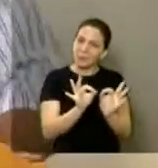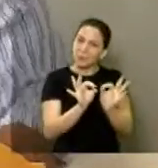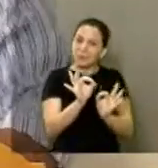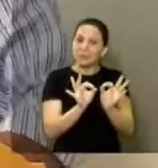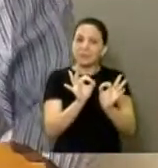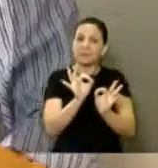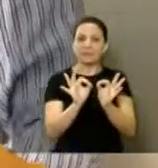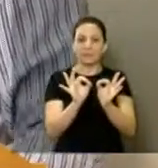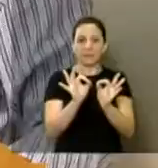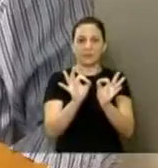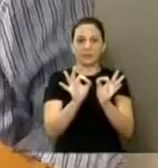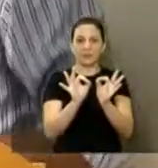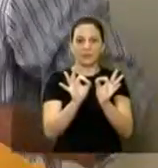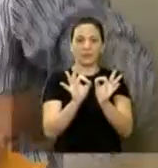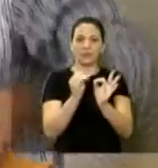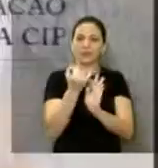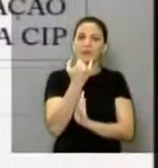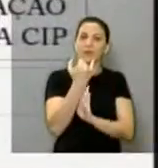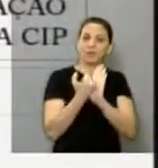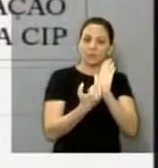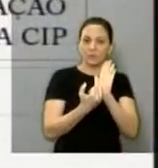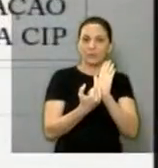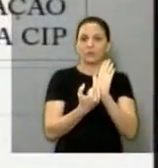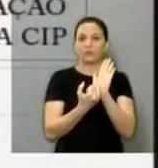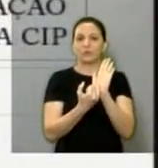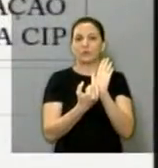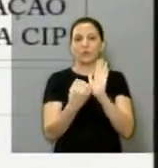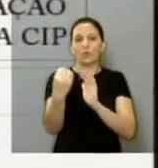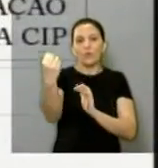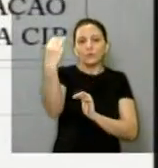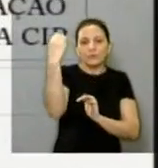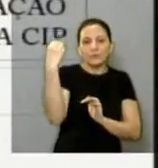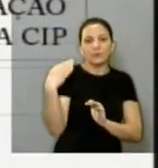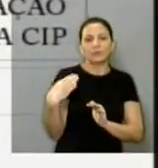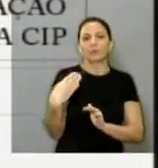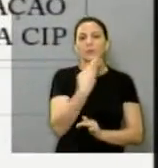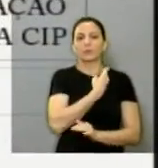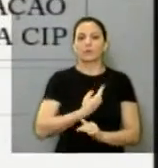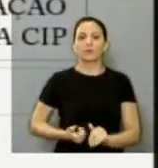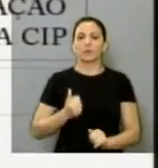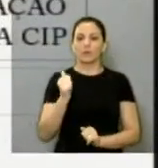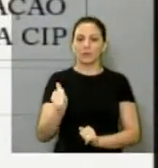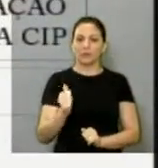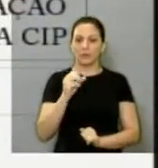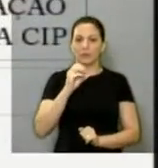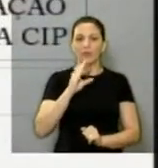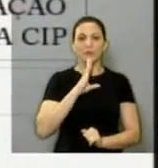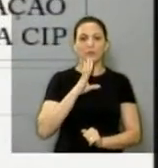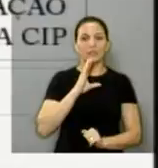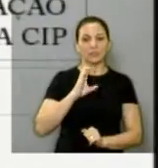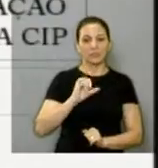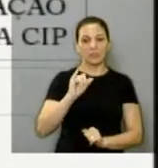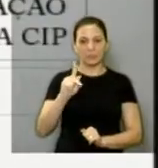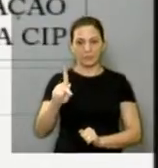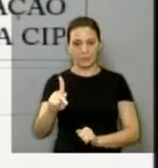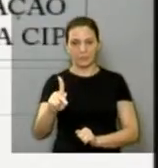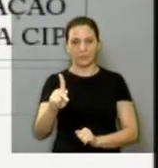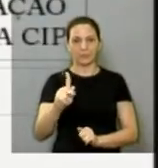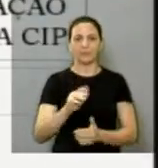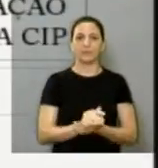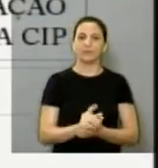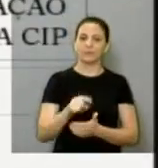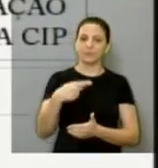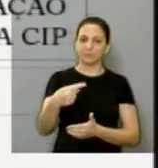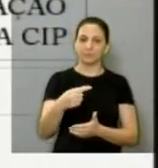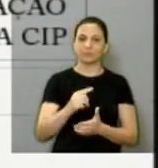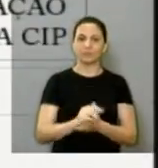da arrecadação da iluminação pública em Araraquara, a conhecida como a CIP. Pode caminhar.